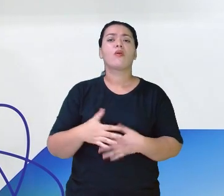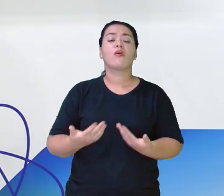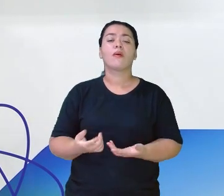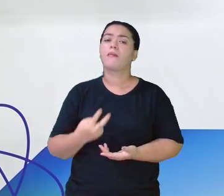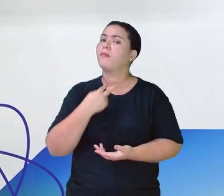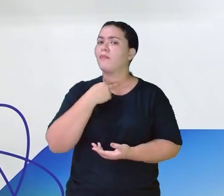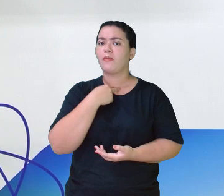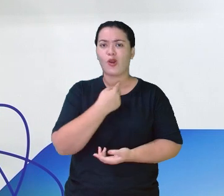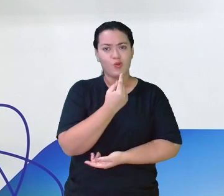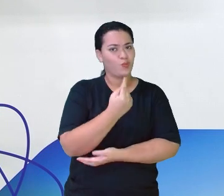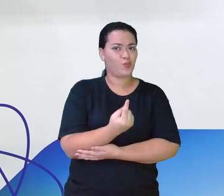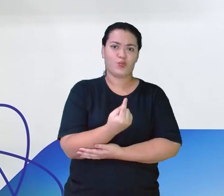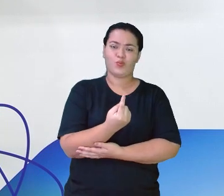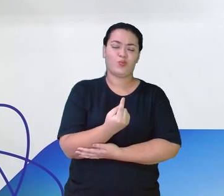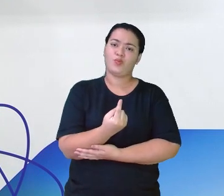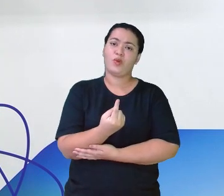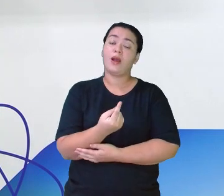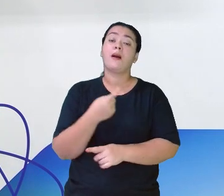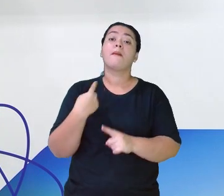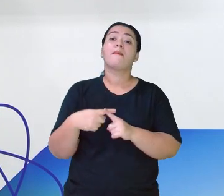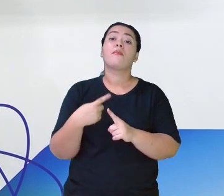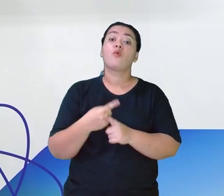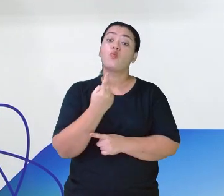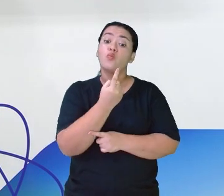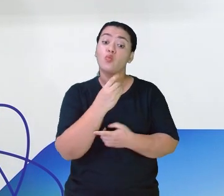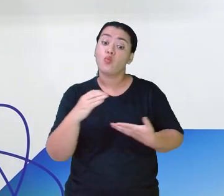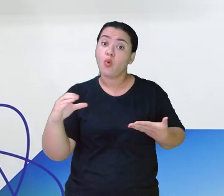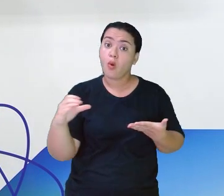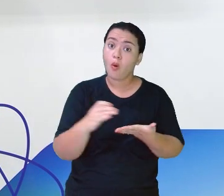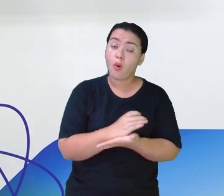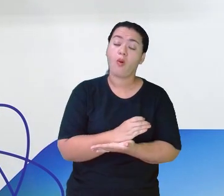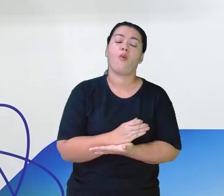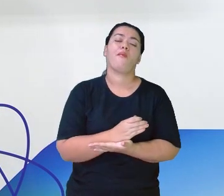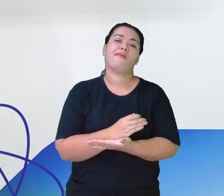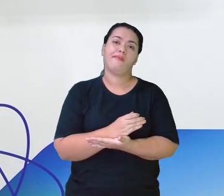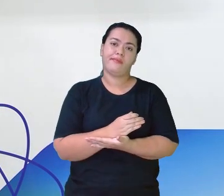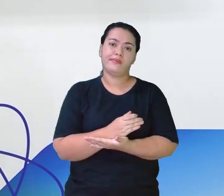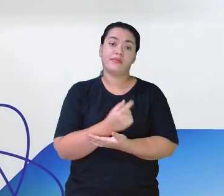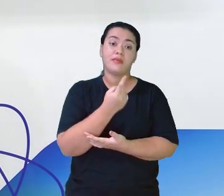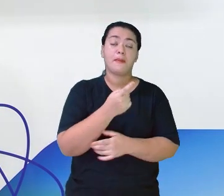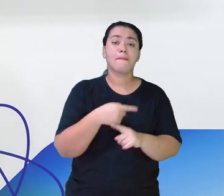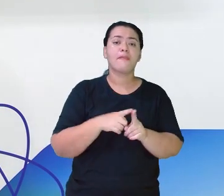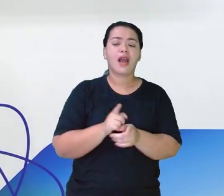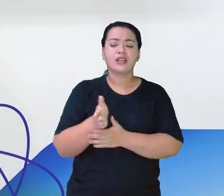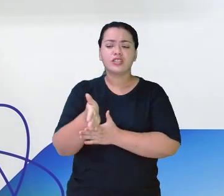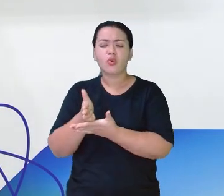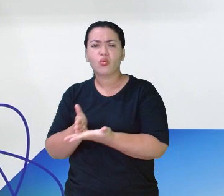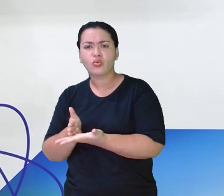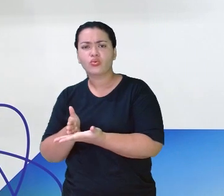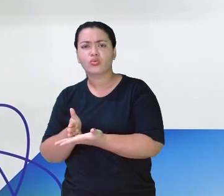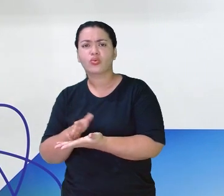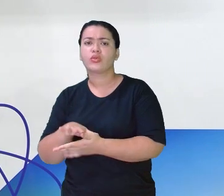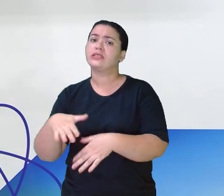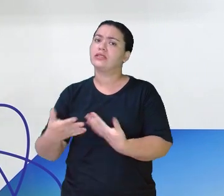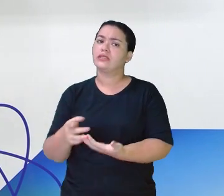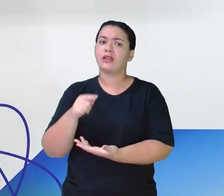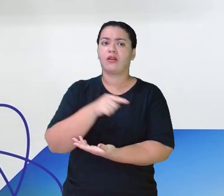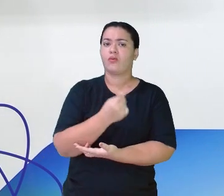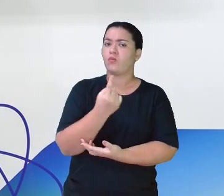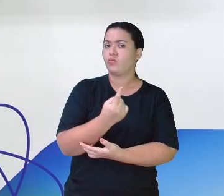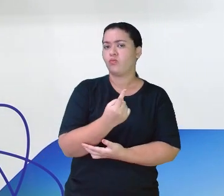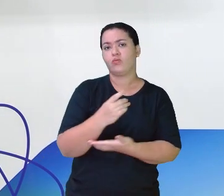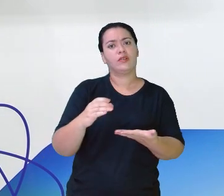não pode ser esse número, porque aqui representa o bolo inteiro. Aí é que entra um